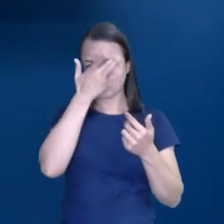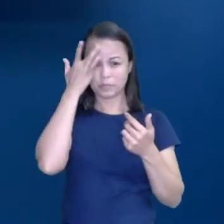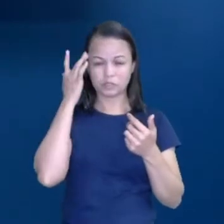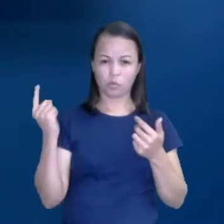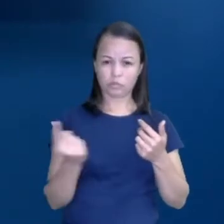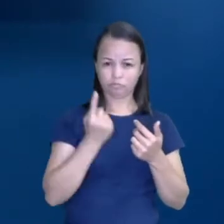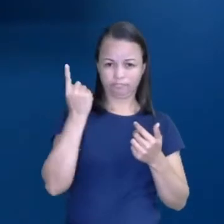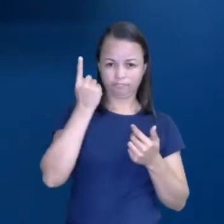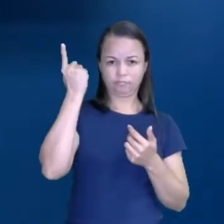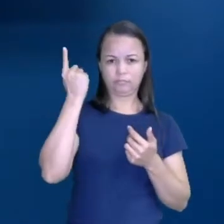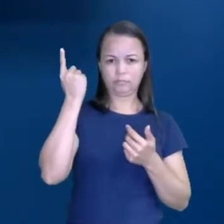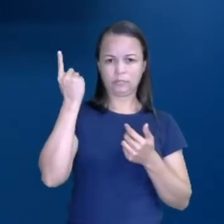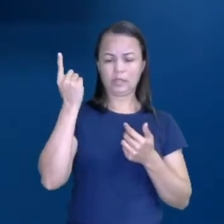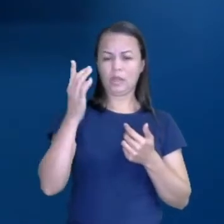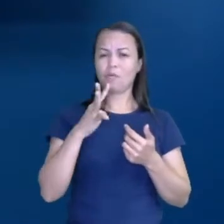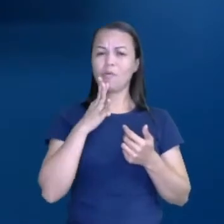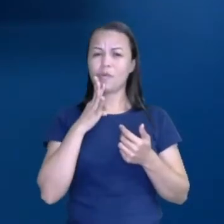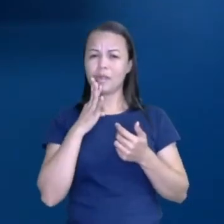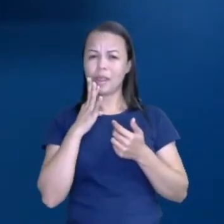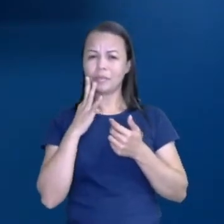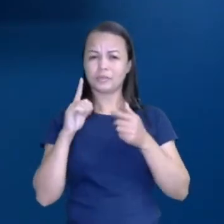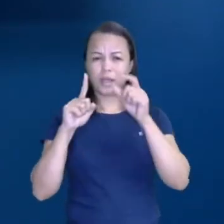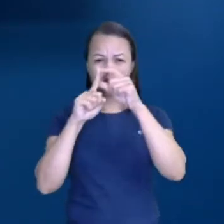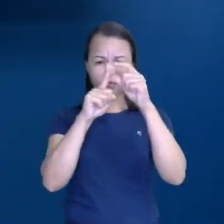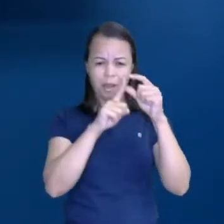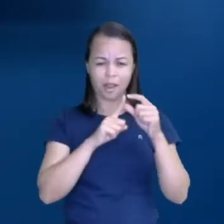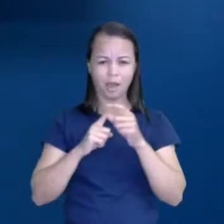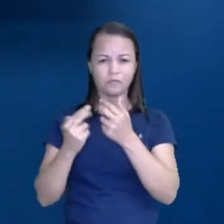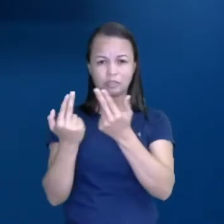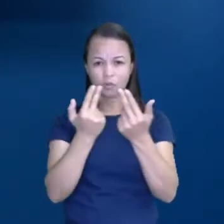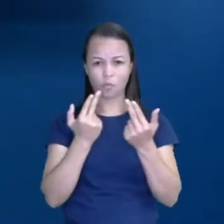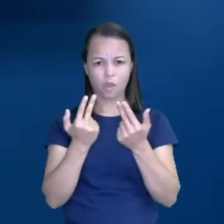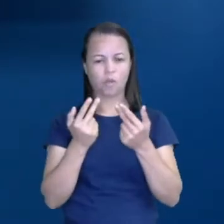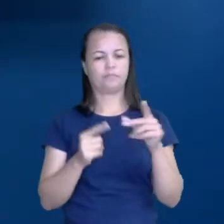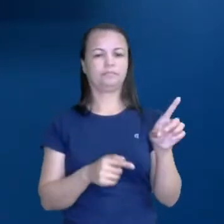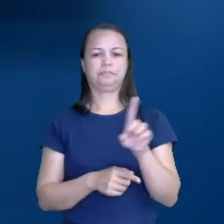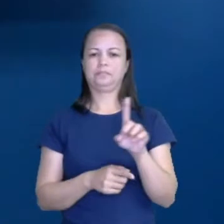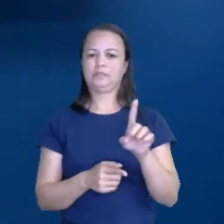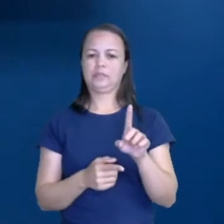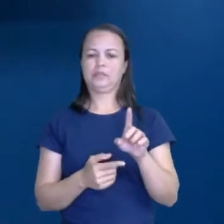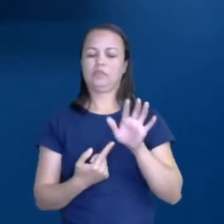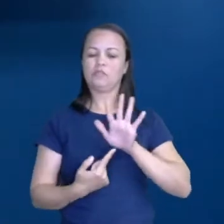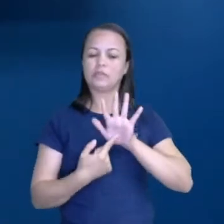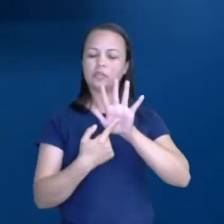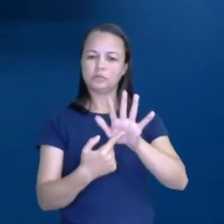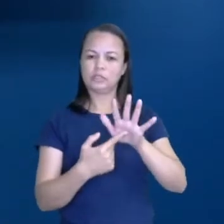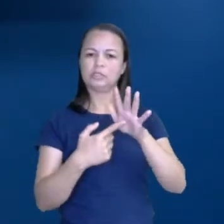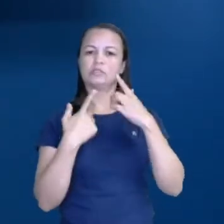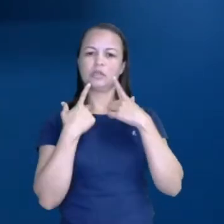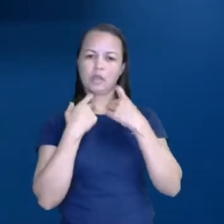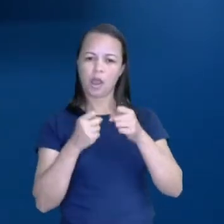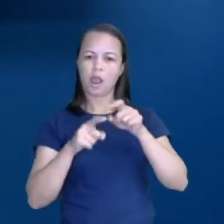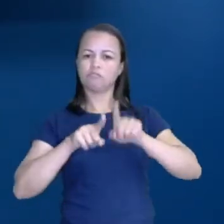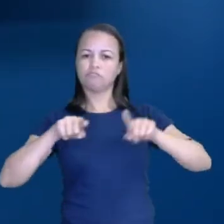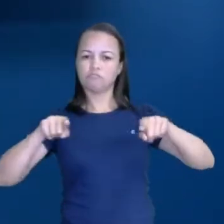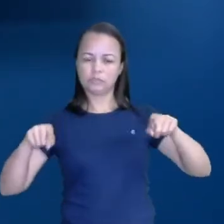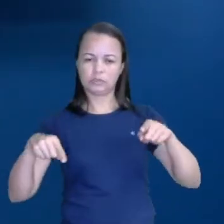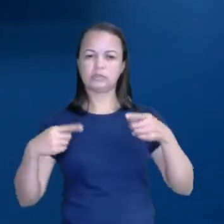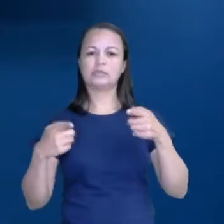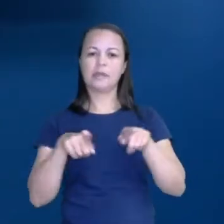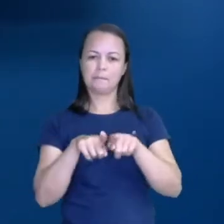Conhecem as mesmas palavras? Não. Então, a variação linguística também vai estar presente de acordo com a